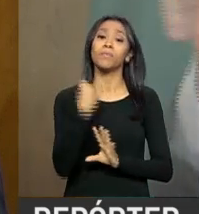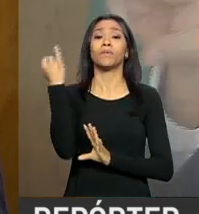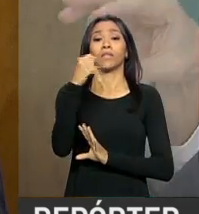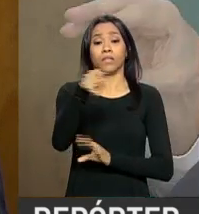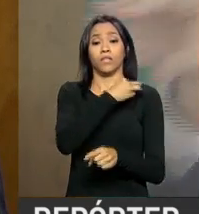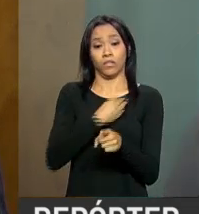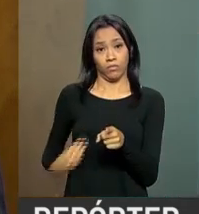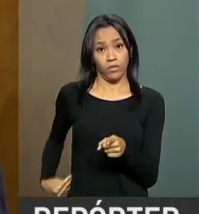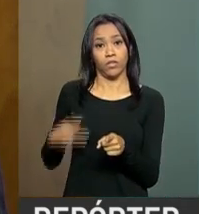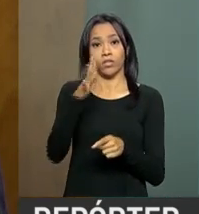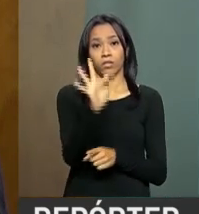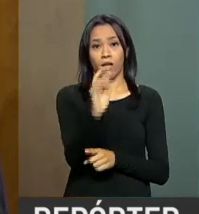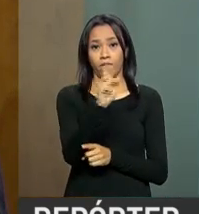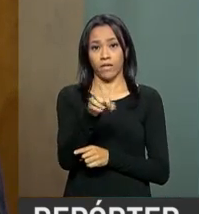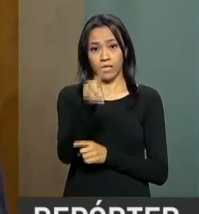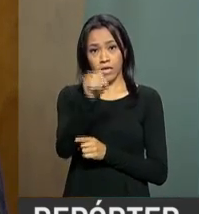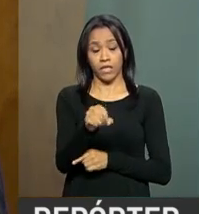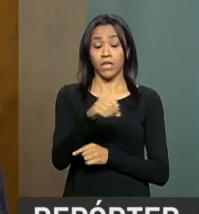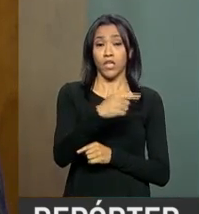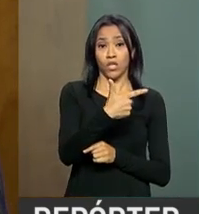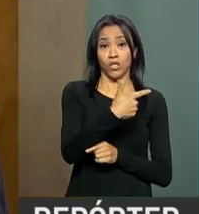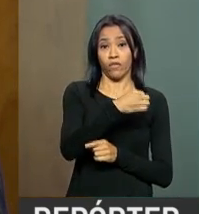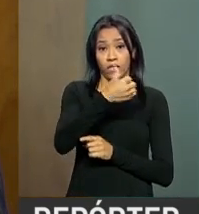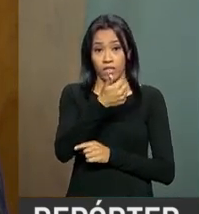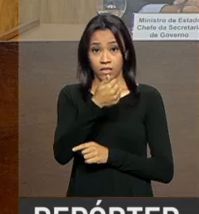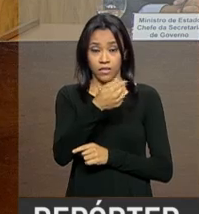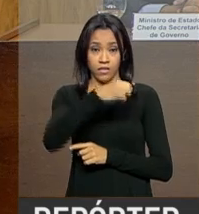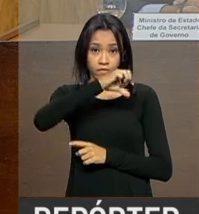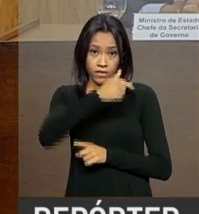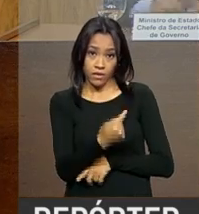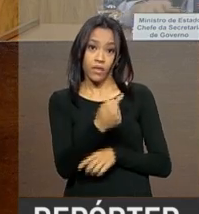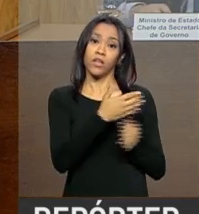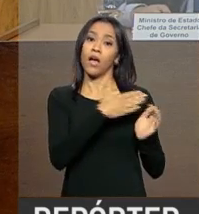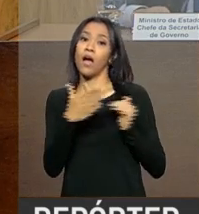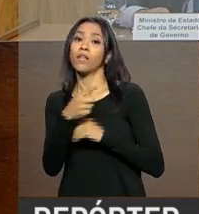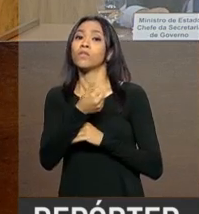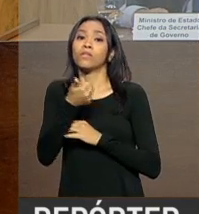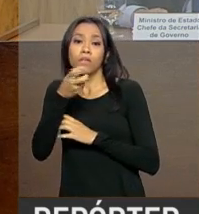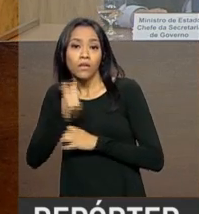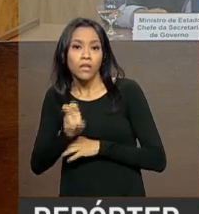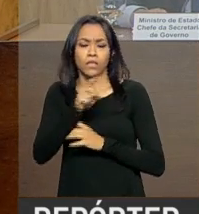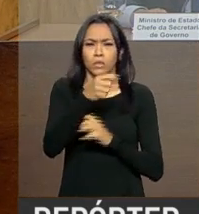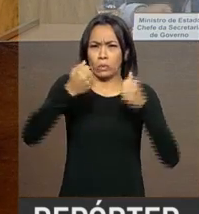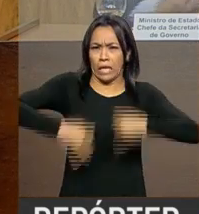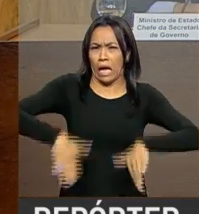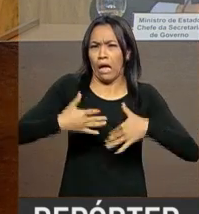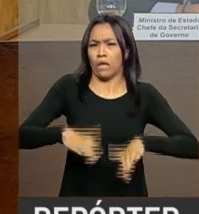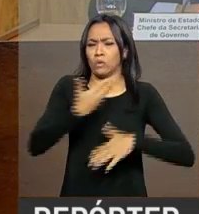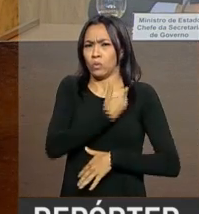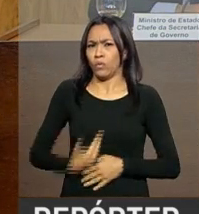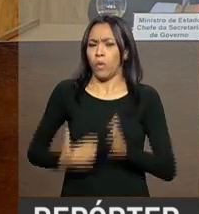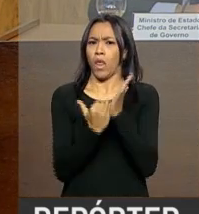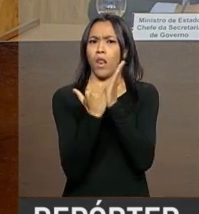Henrique Meirelles, entre 1997 e 2015, os gastos do governo tiveram crescimento acumulado